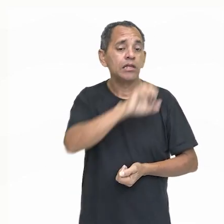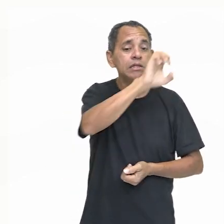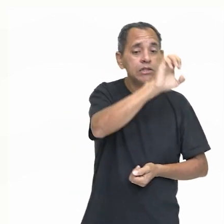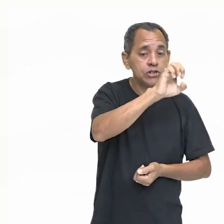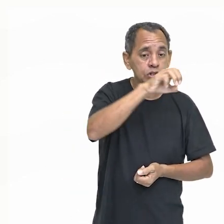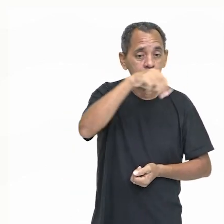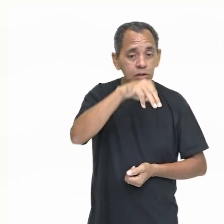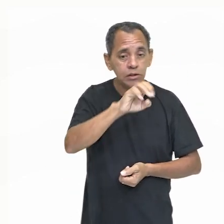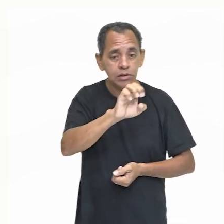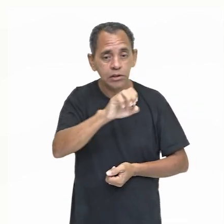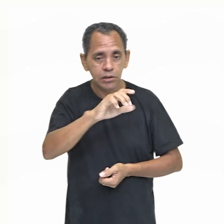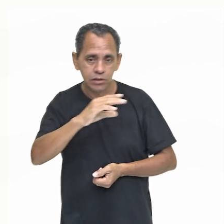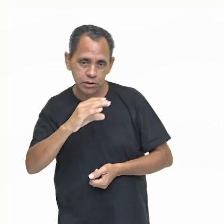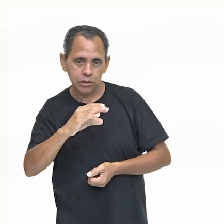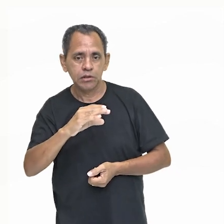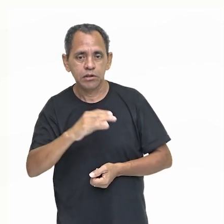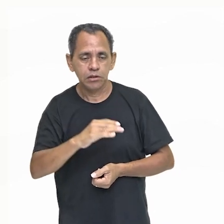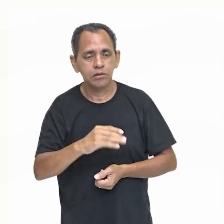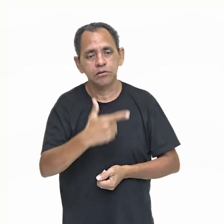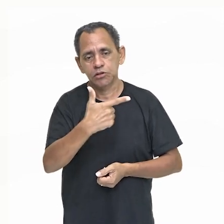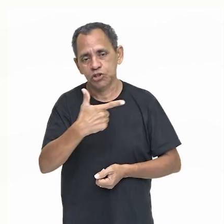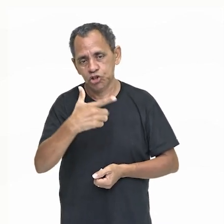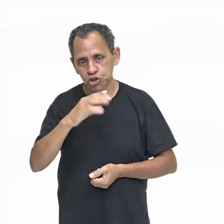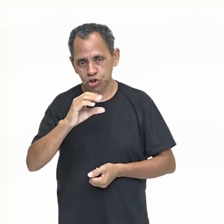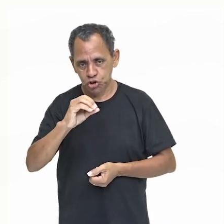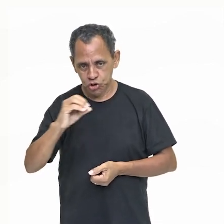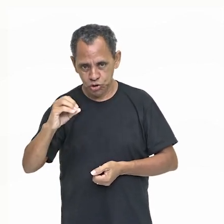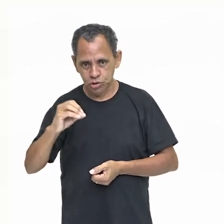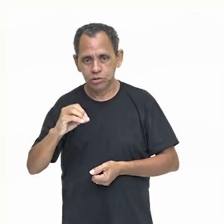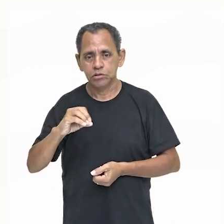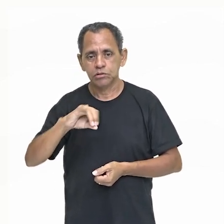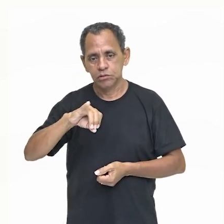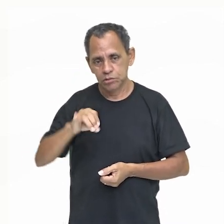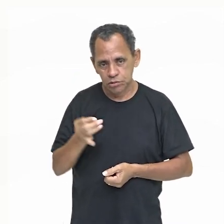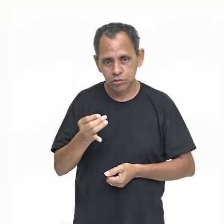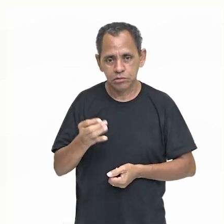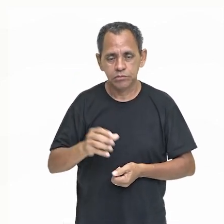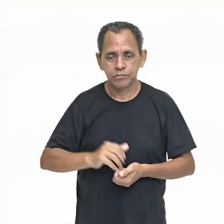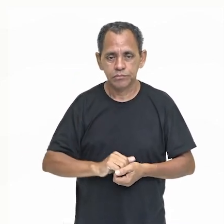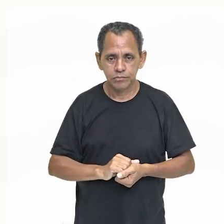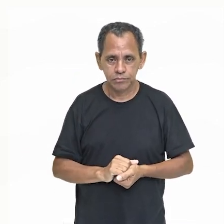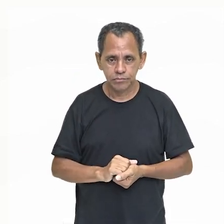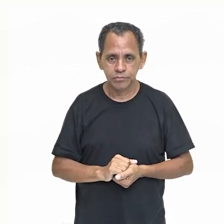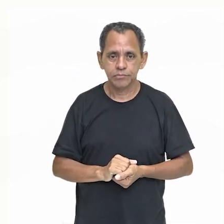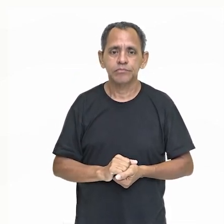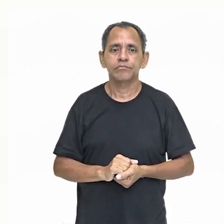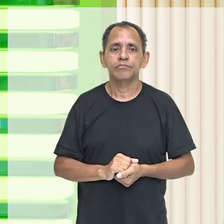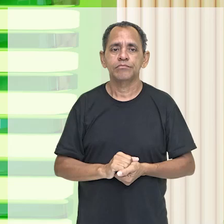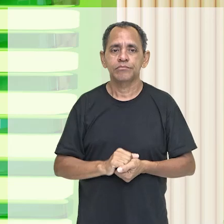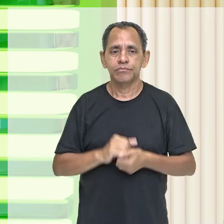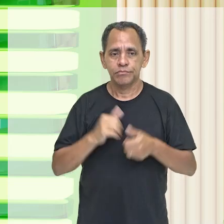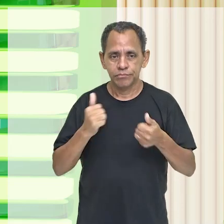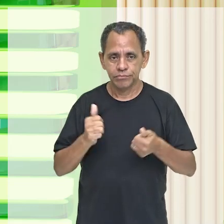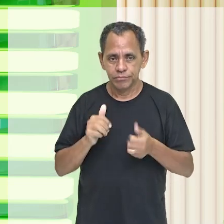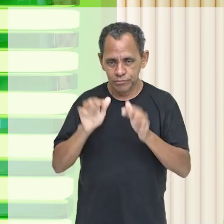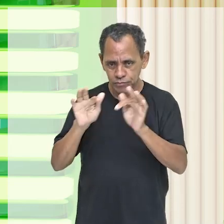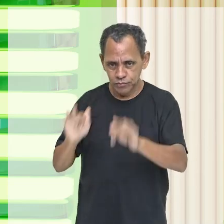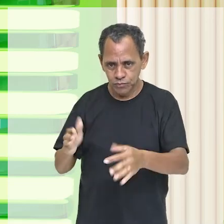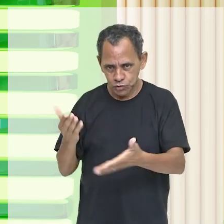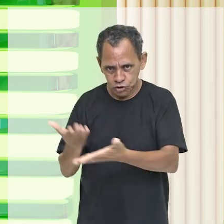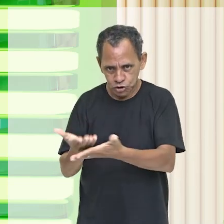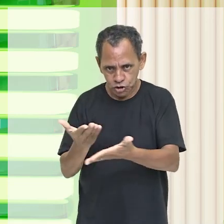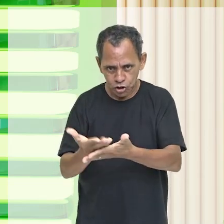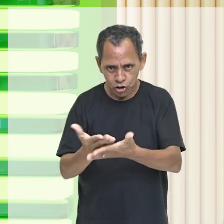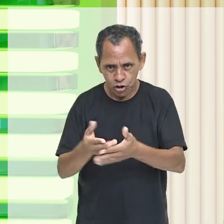de 200 J muito bem pessoal eu encerro aqui a nossa